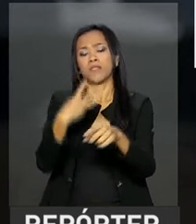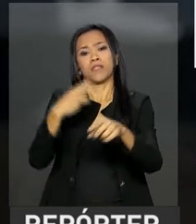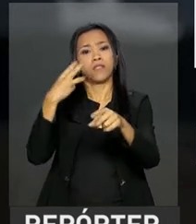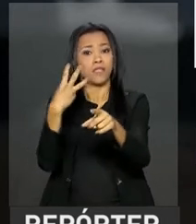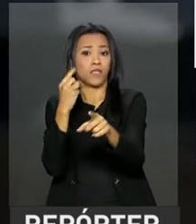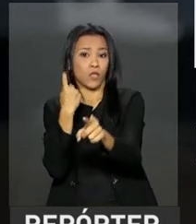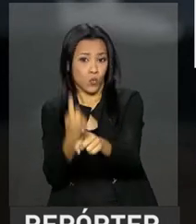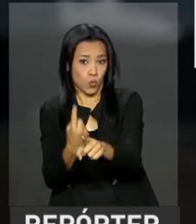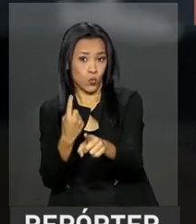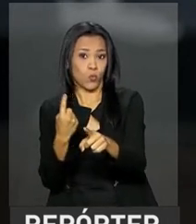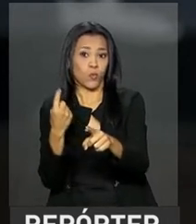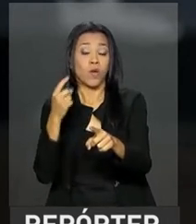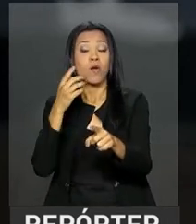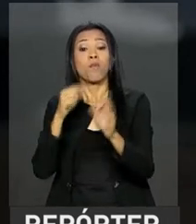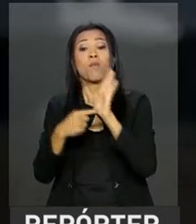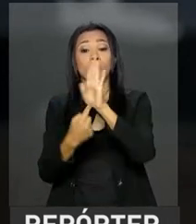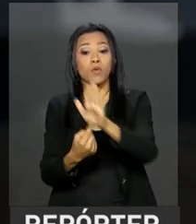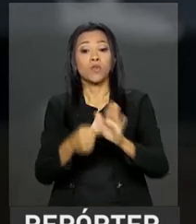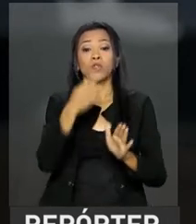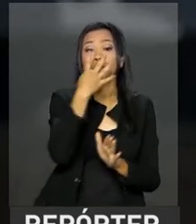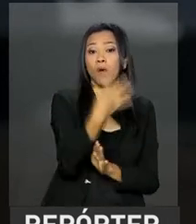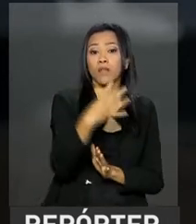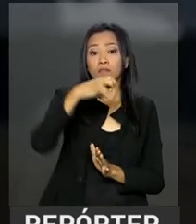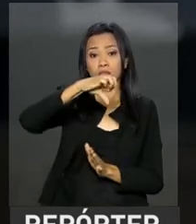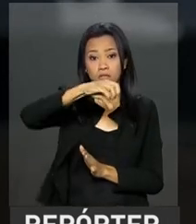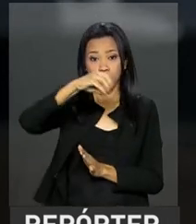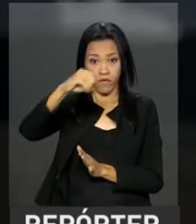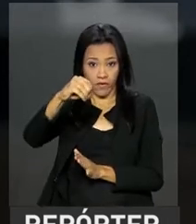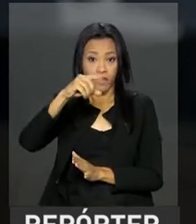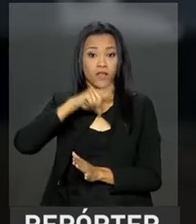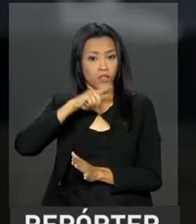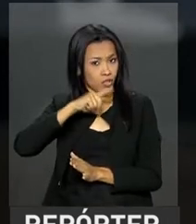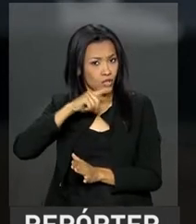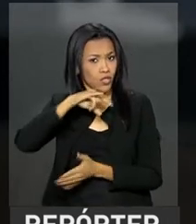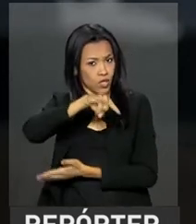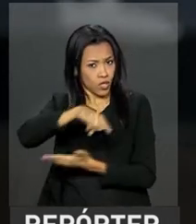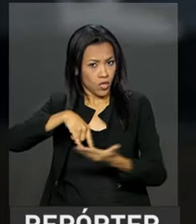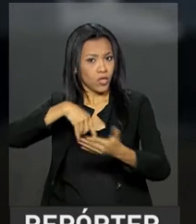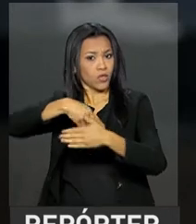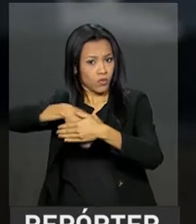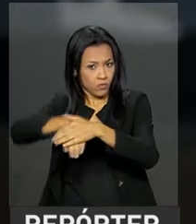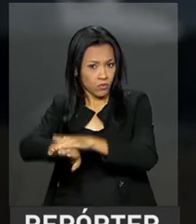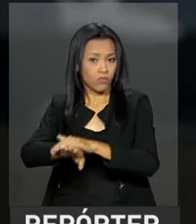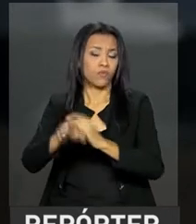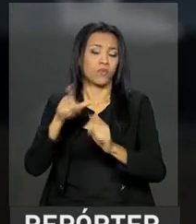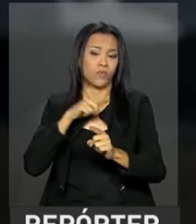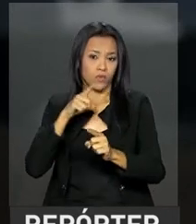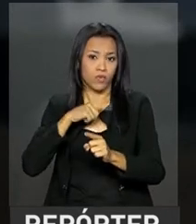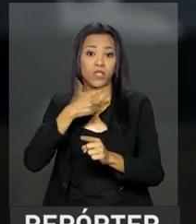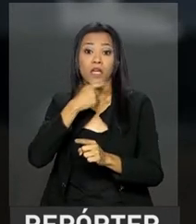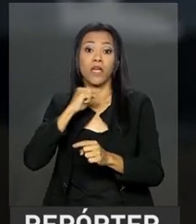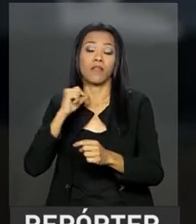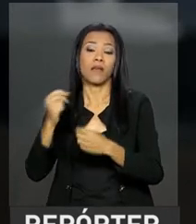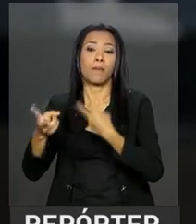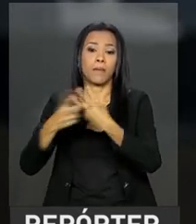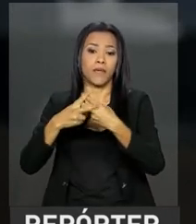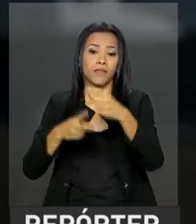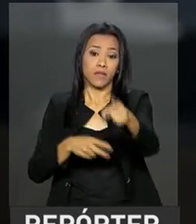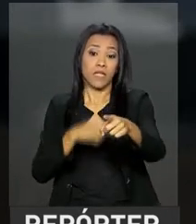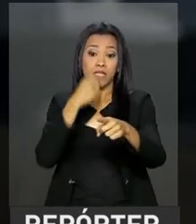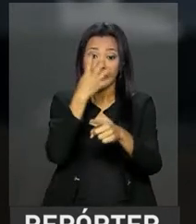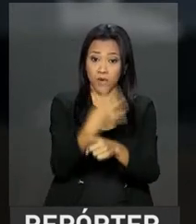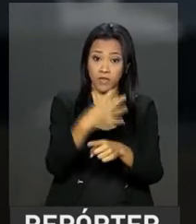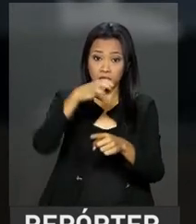mostrou que apenas 490 guardavam algum documento no prontuário do preso nessas 490 unidades